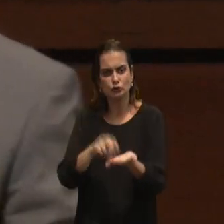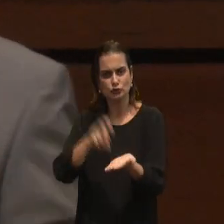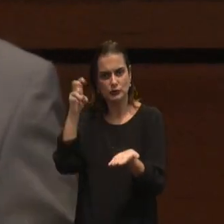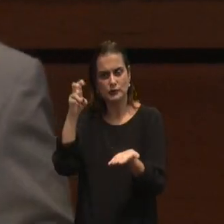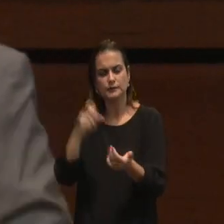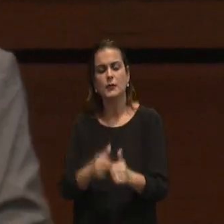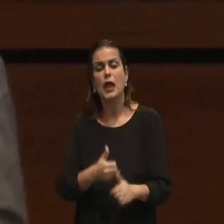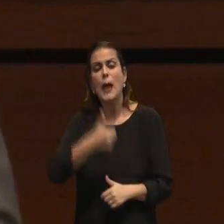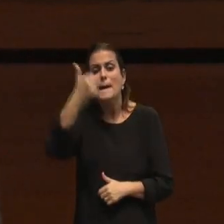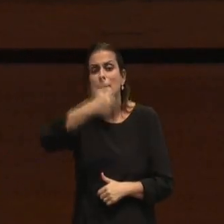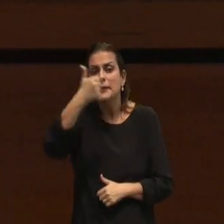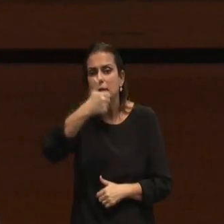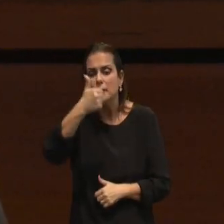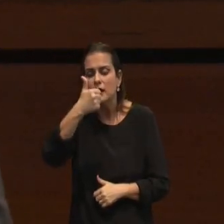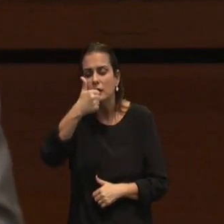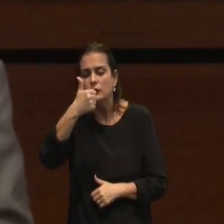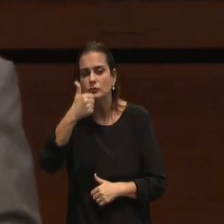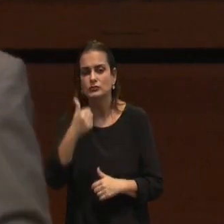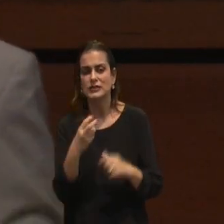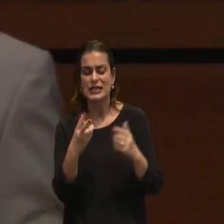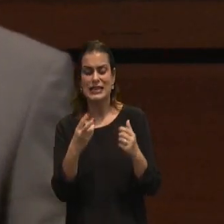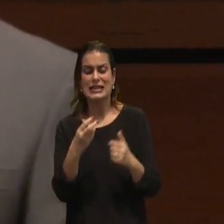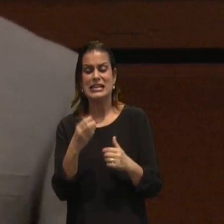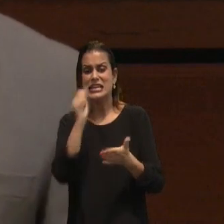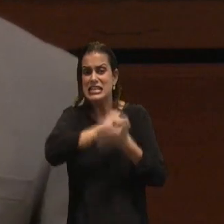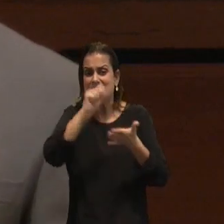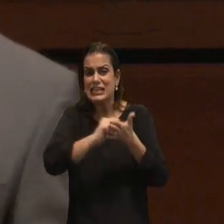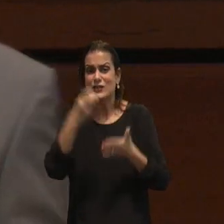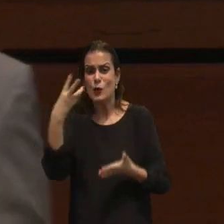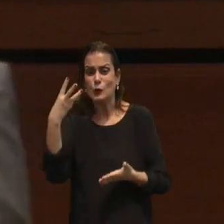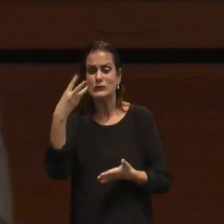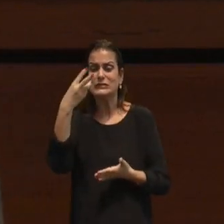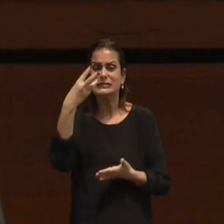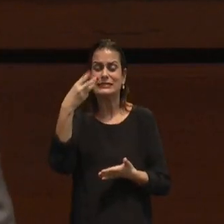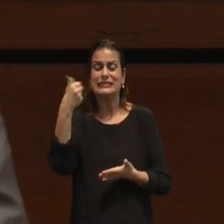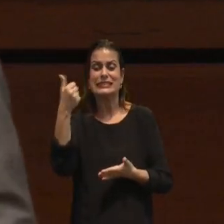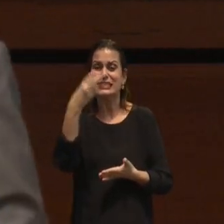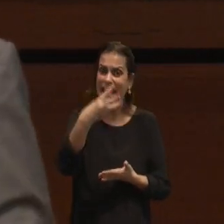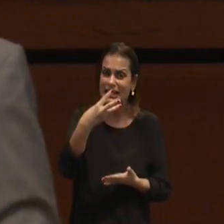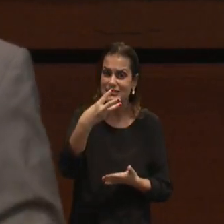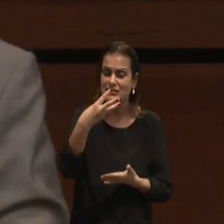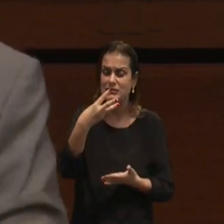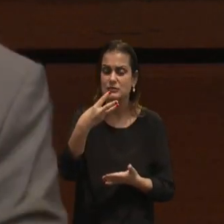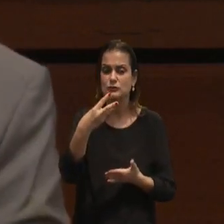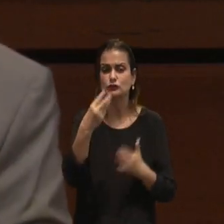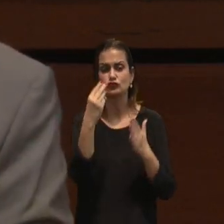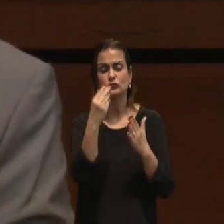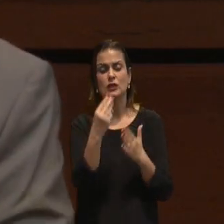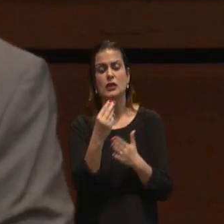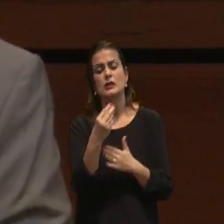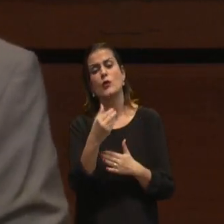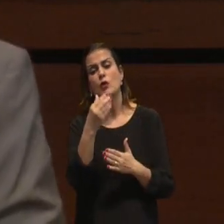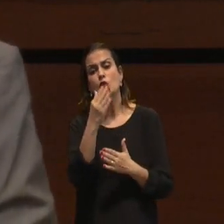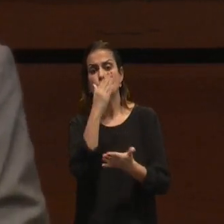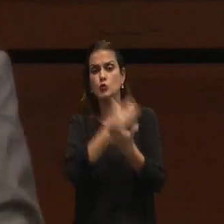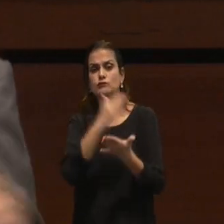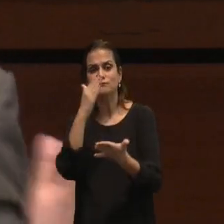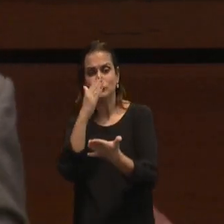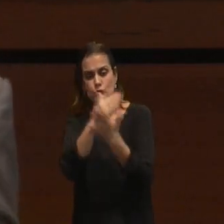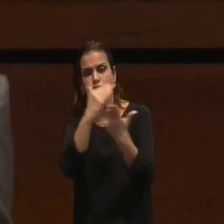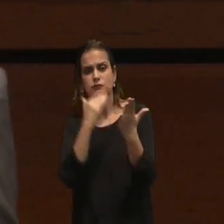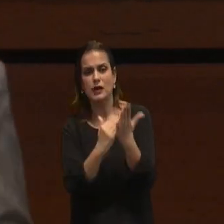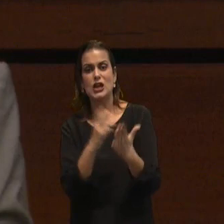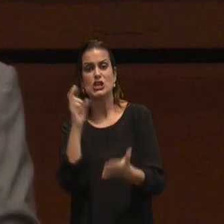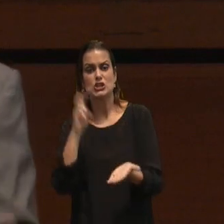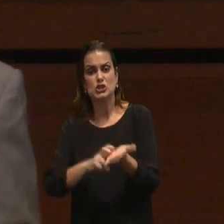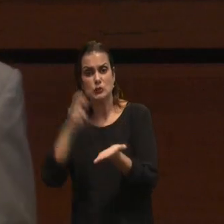deste perigo, e são muitos, eu escrevi 13, esta mensagem estará sendo dividida em duas partes, hoje pela manhã a primeira parte, no